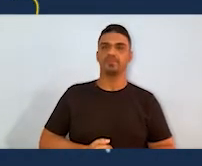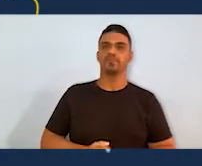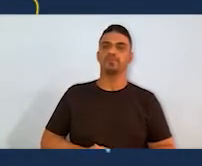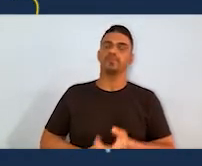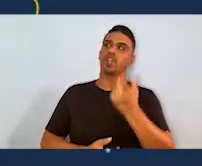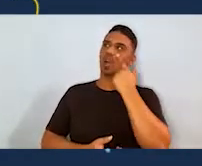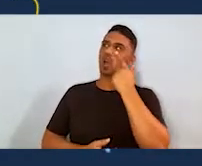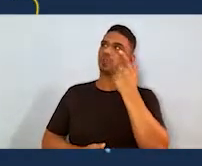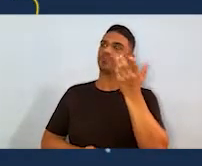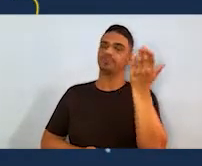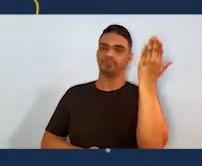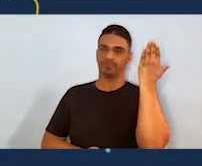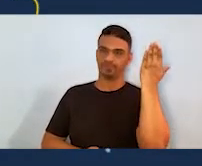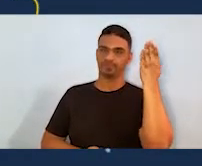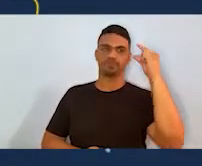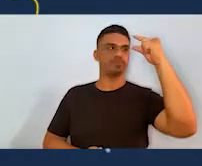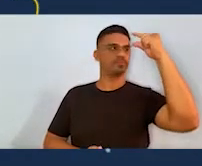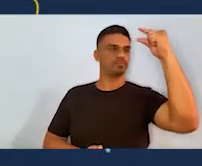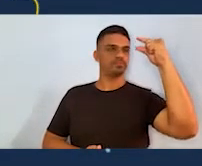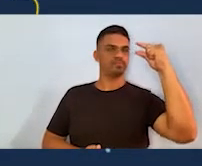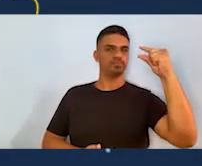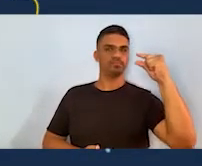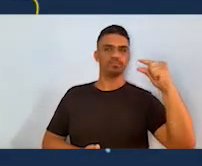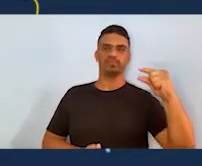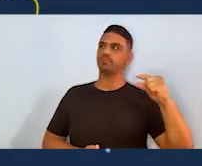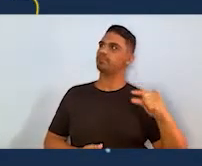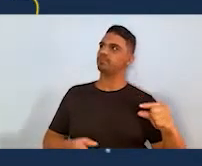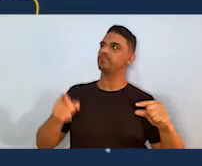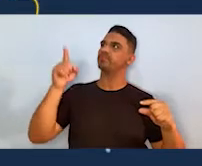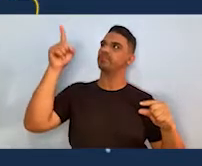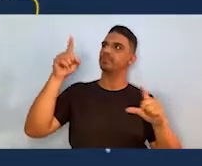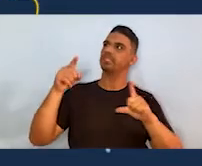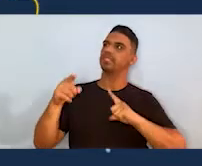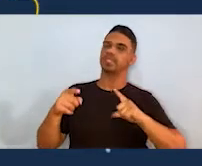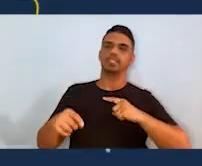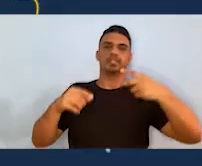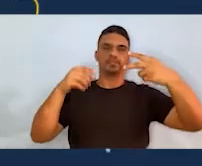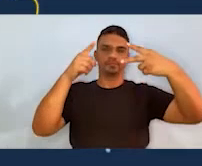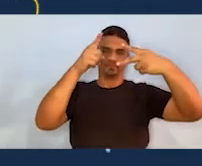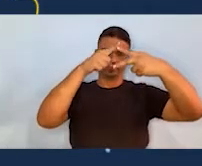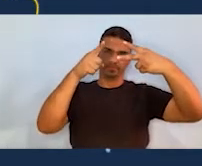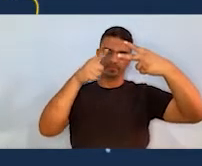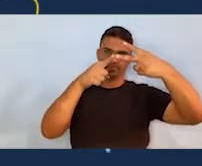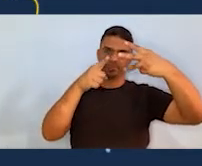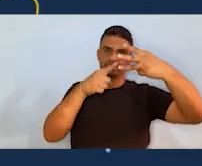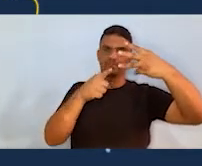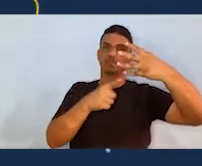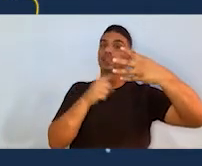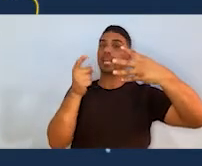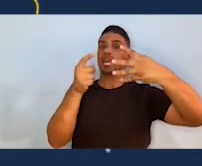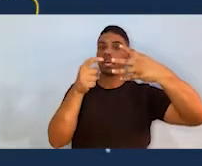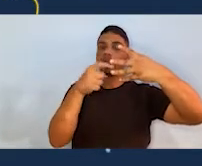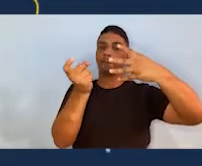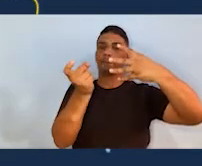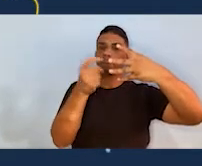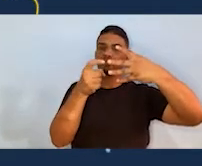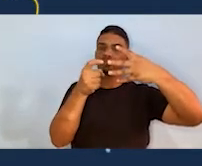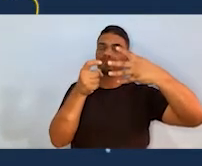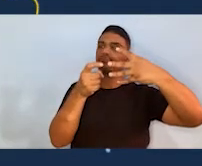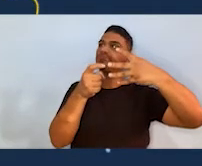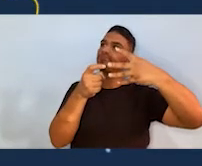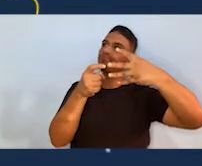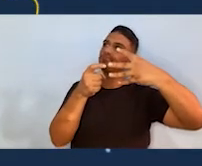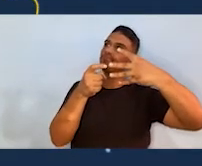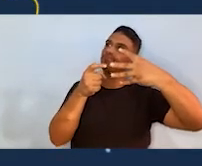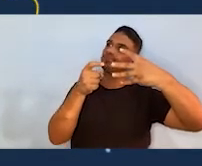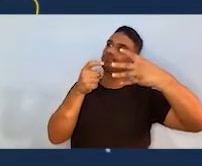engrenagenzinha está aqui, opções. E aí, na segunda, a gente tem o resize, que é para mudar o tamanho. Você pode colocar aqui no